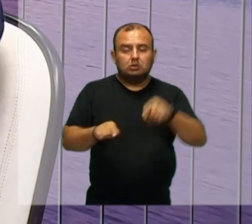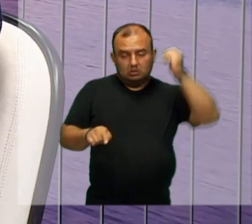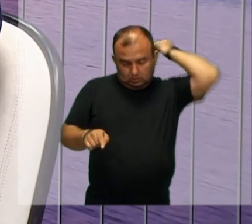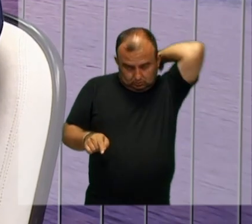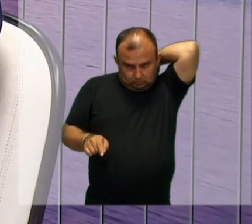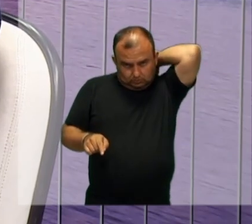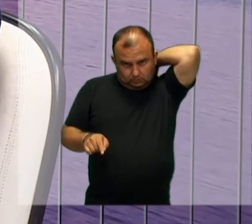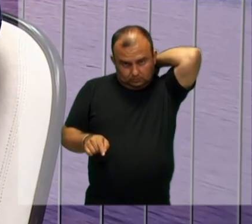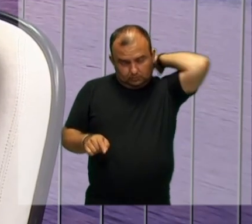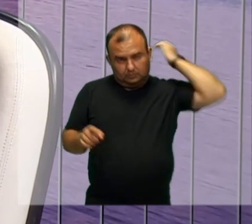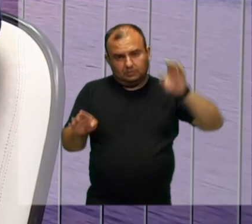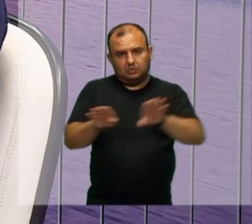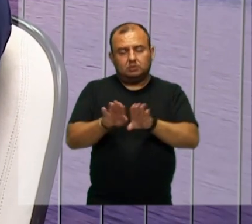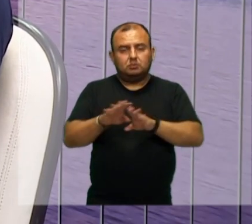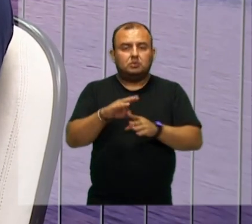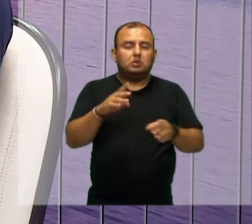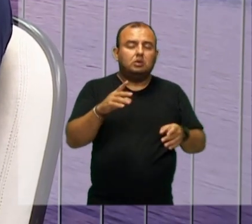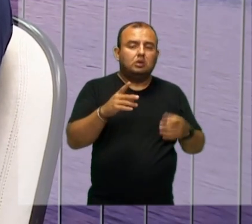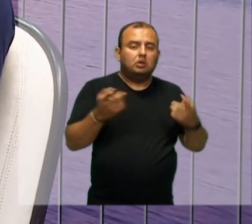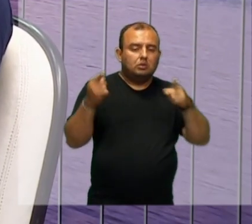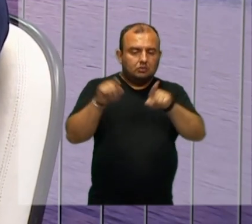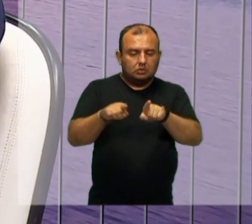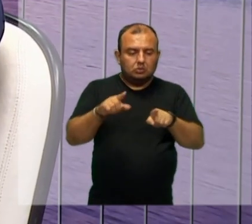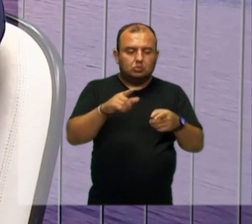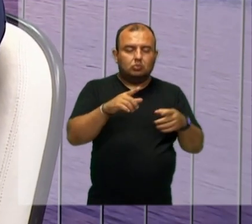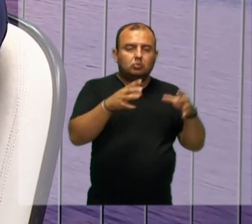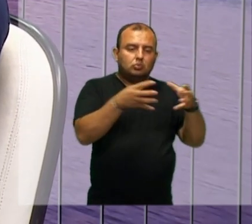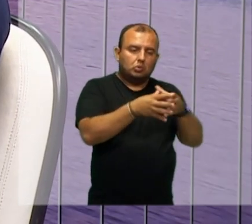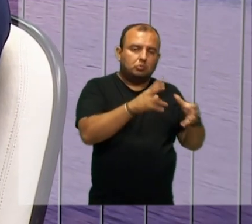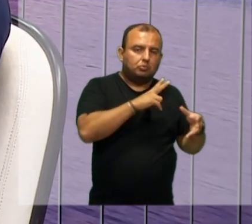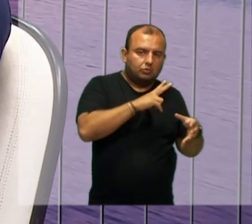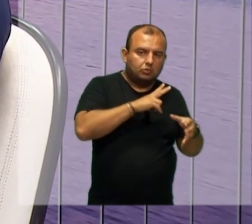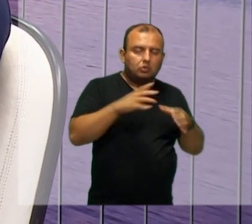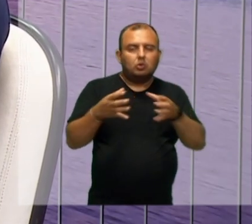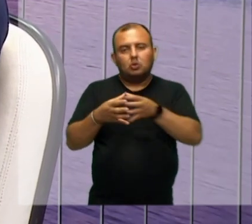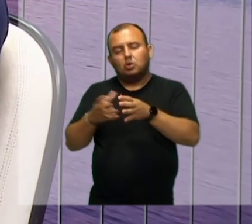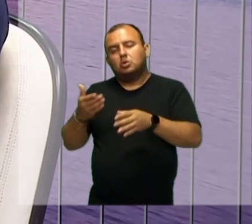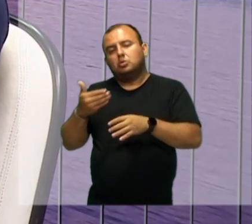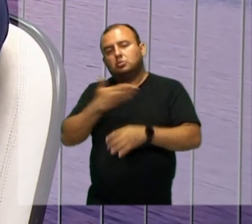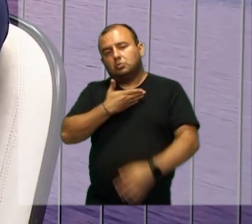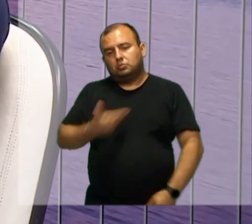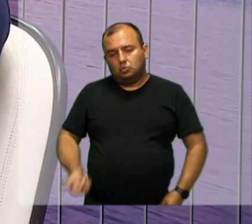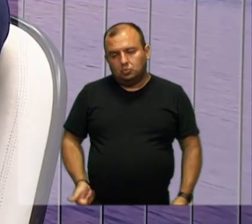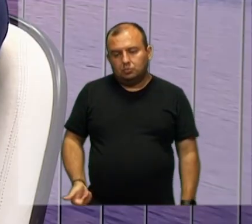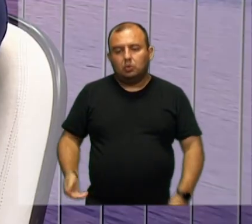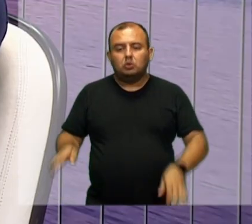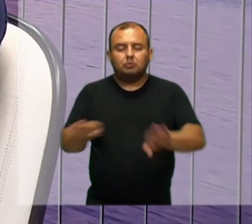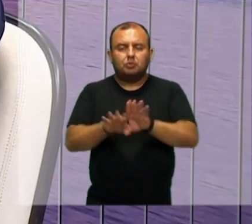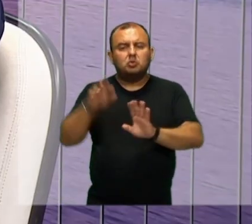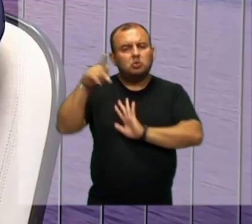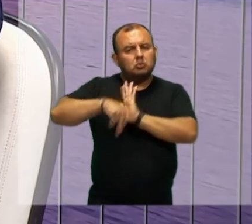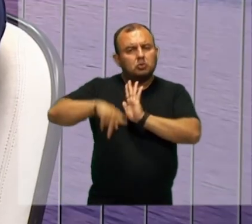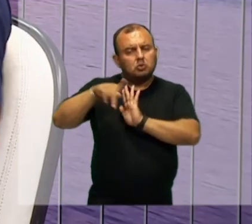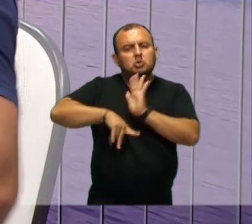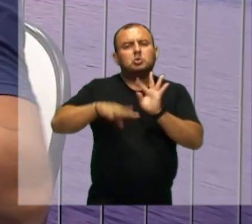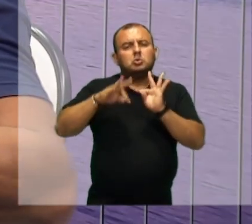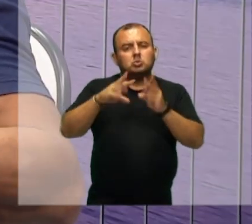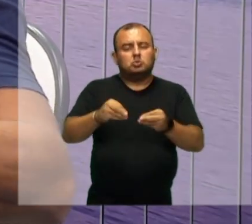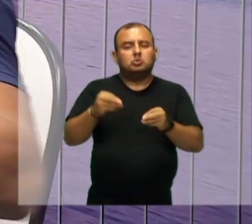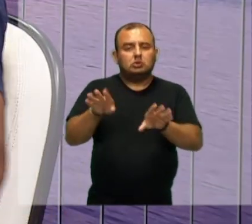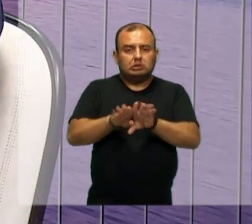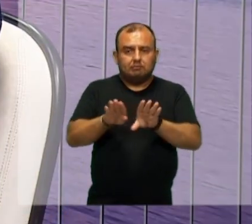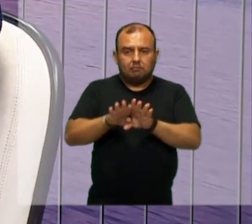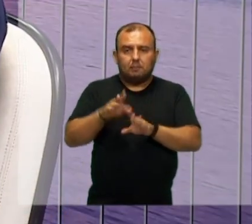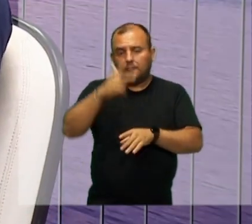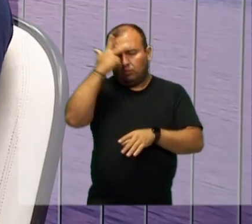seja entes privados ou entes públicos, né? Isso trabalhando num contexto de projeto como um todo, que vai abranger